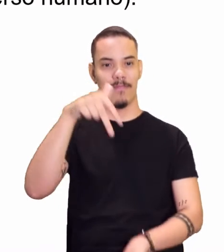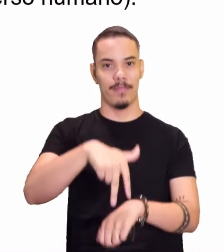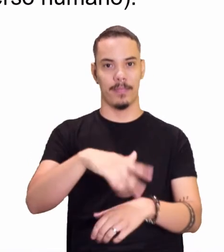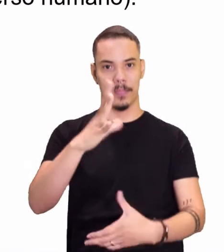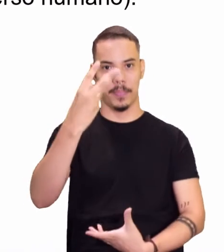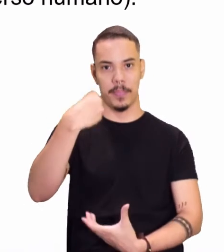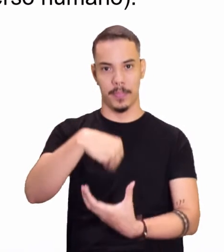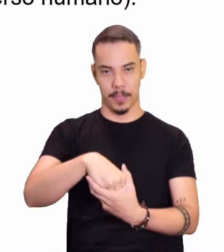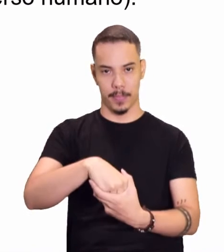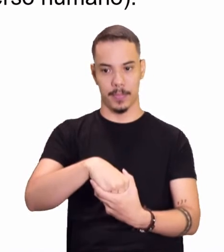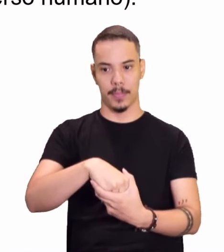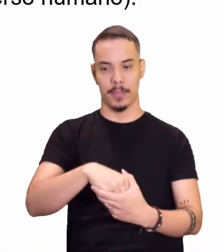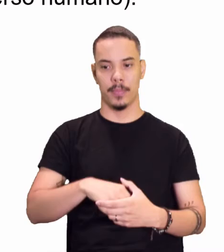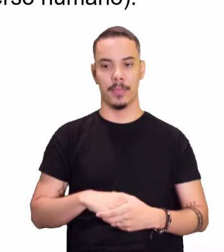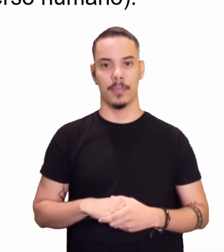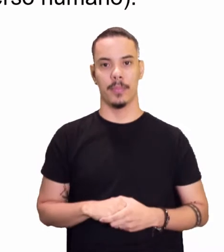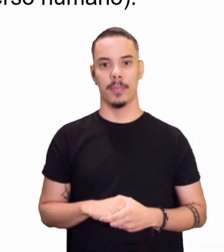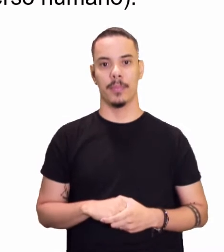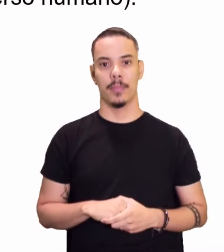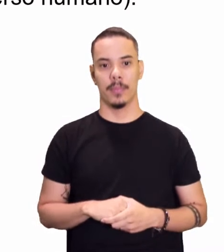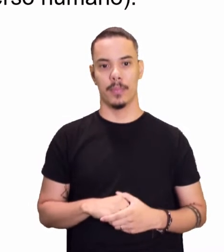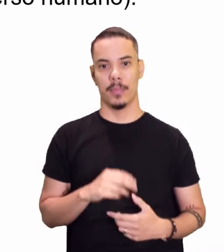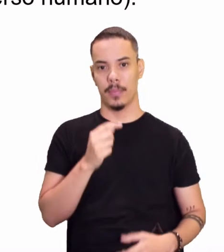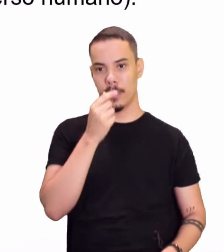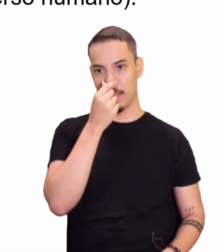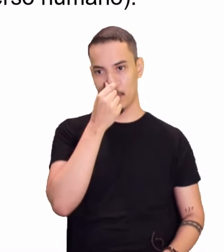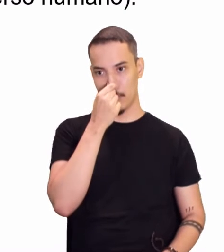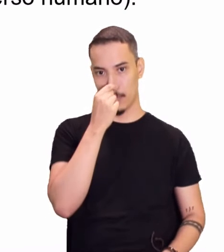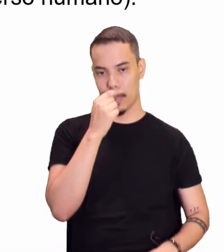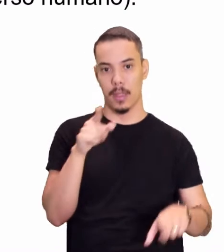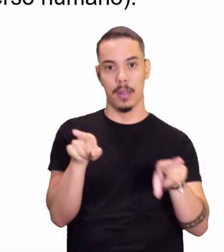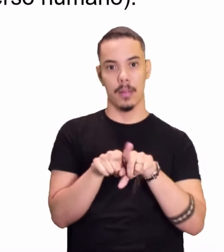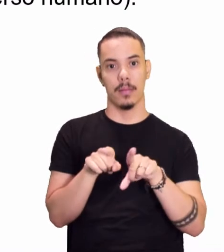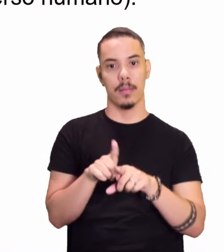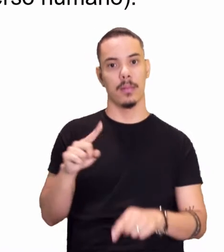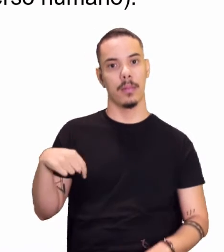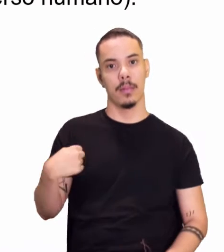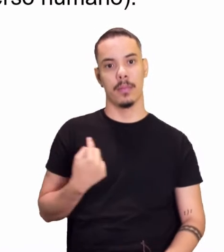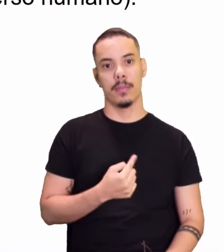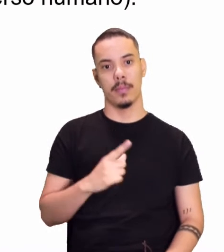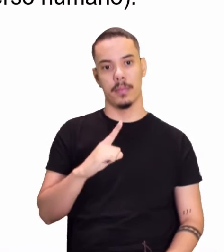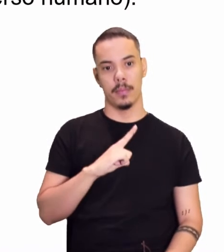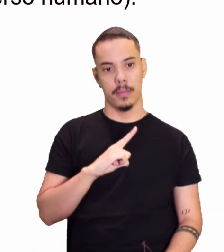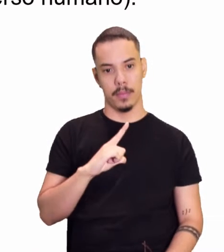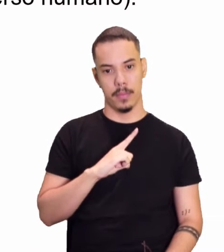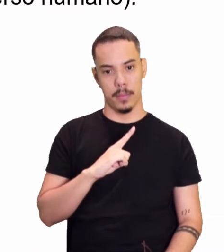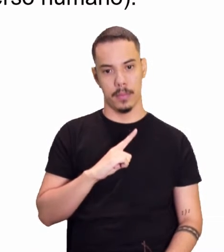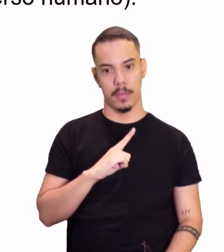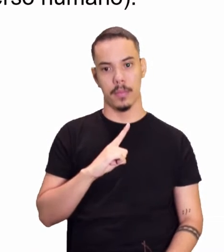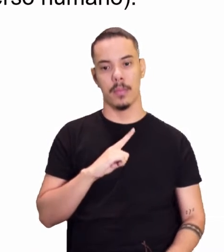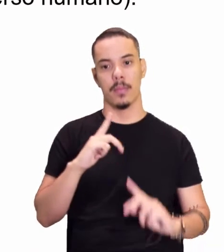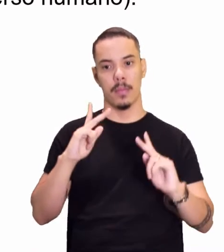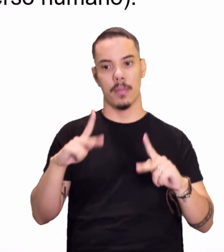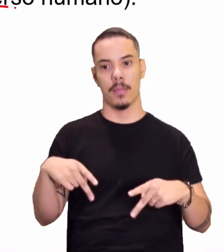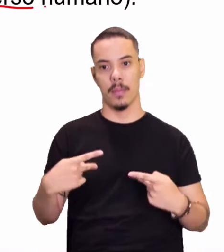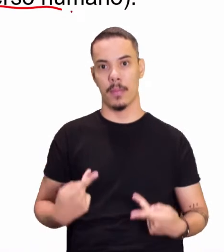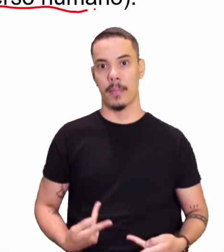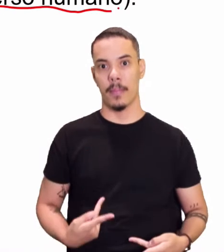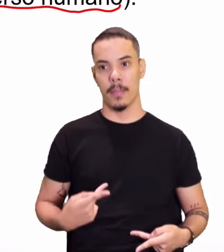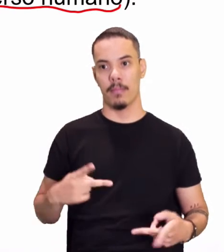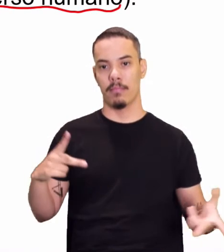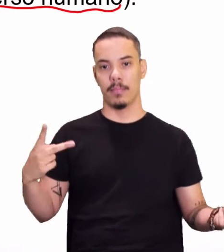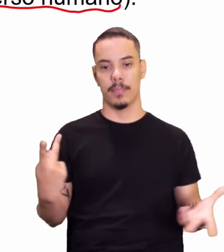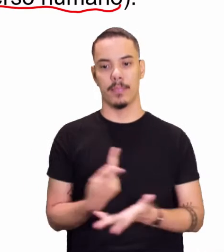né? Antropocêntrica, certo? Que aí nós vamos ter o homem, o centro das realizações